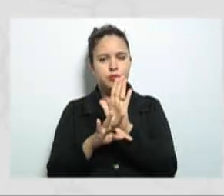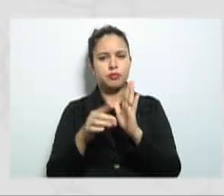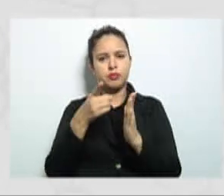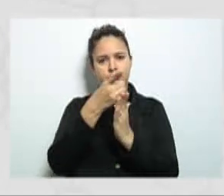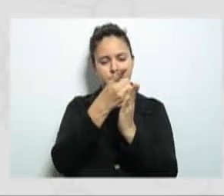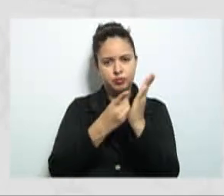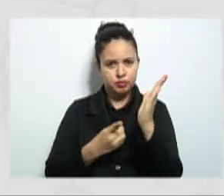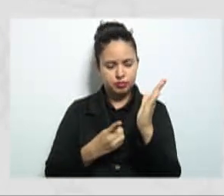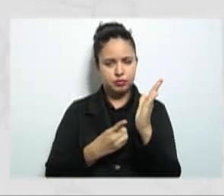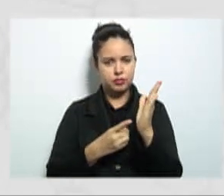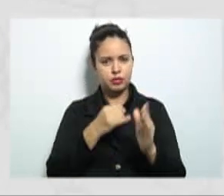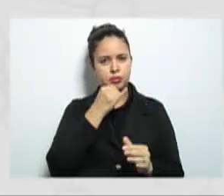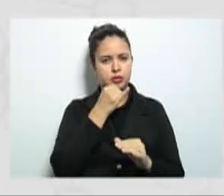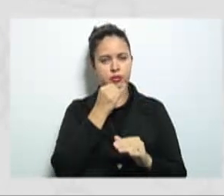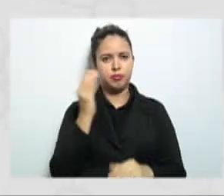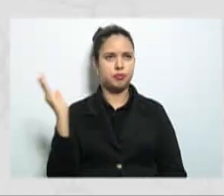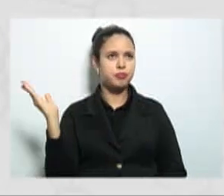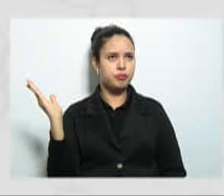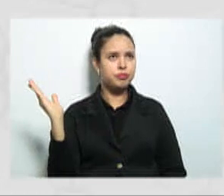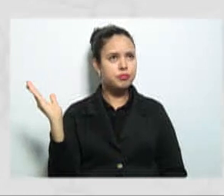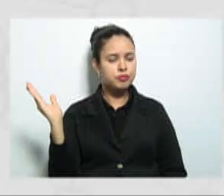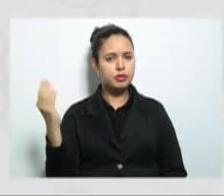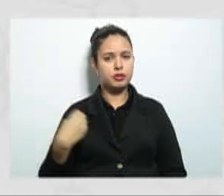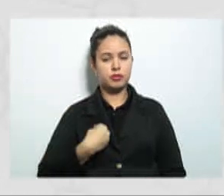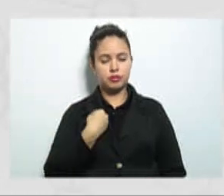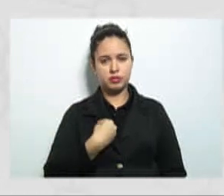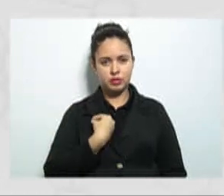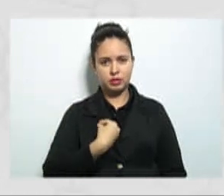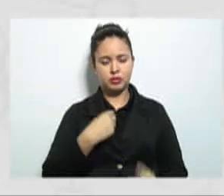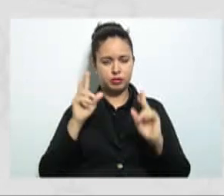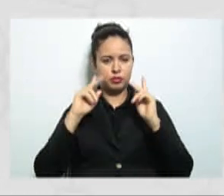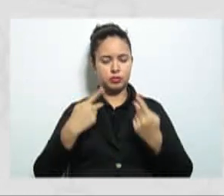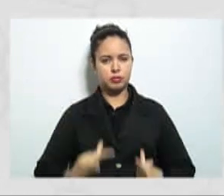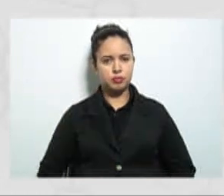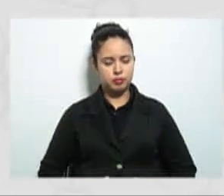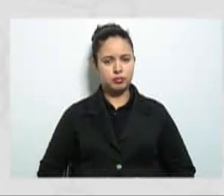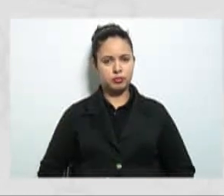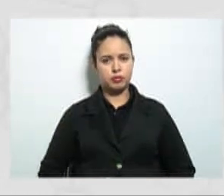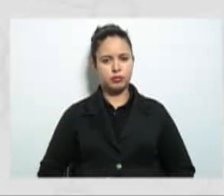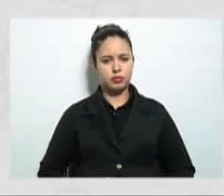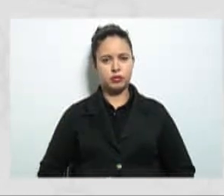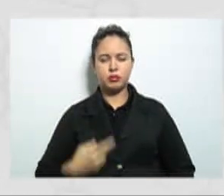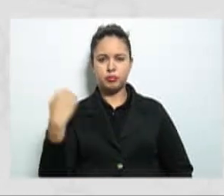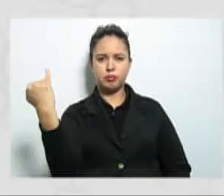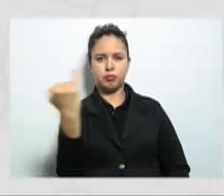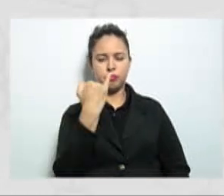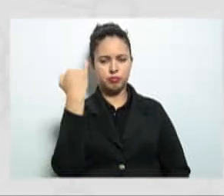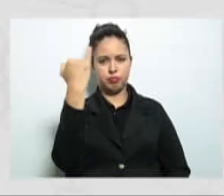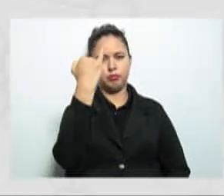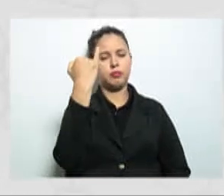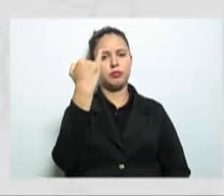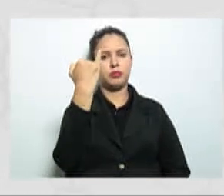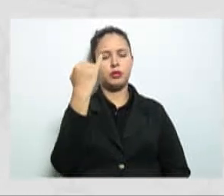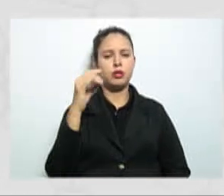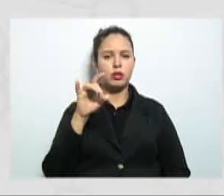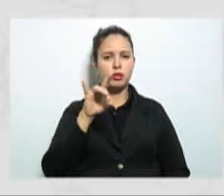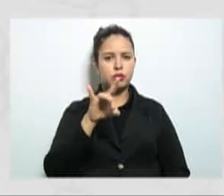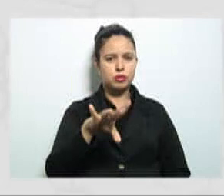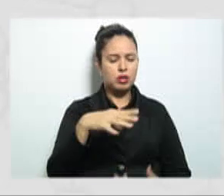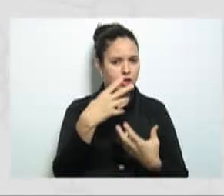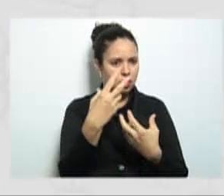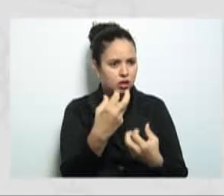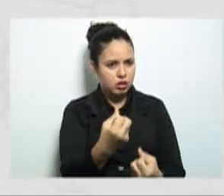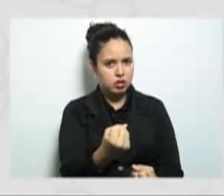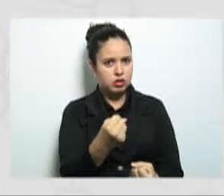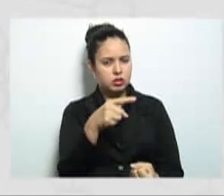se admitir que a vida humana é o bem mais precioso do homem, não se pode aceitar a pena de morte, uma vez